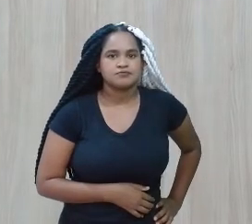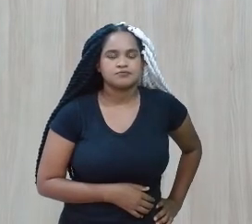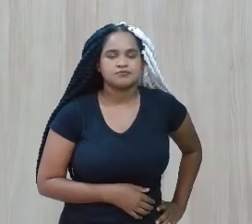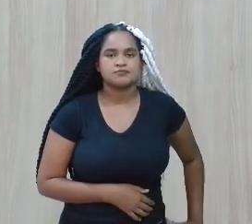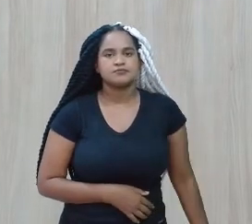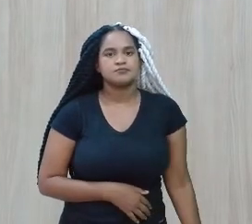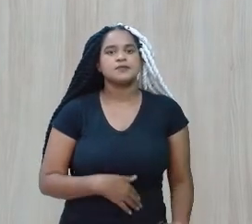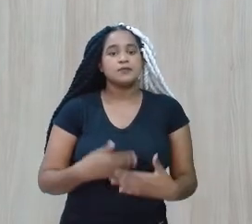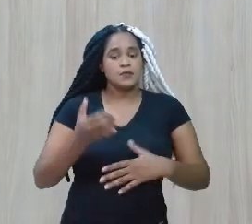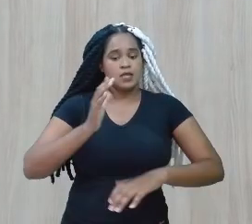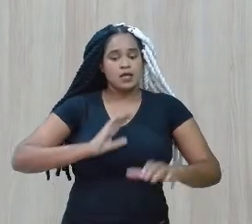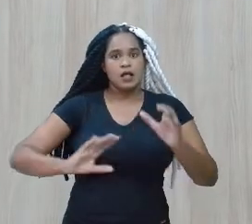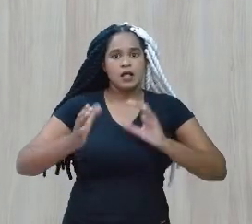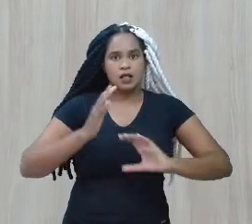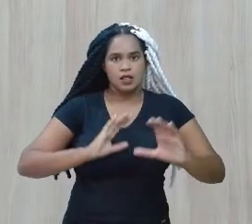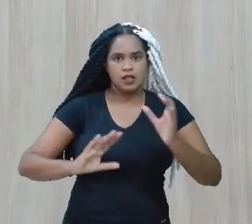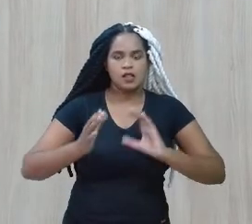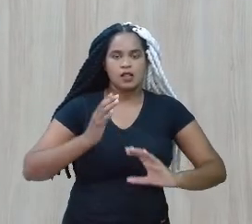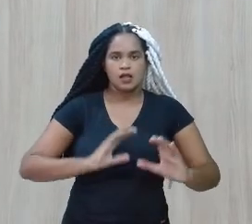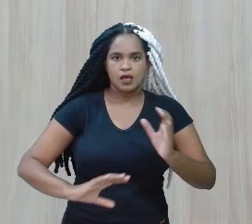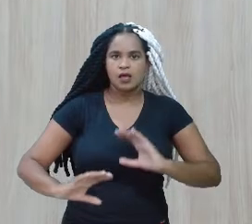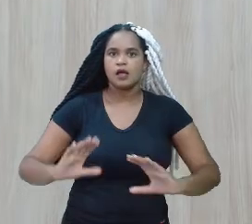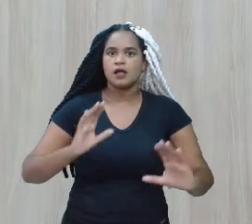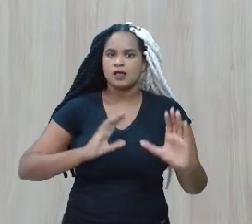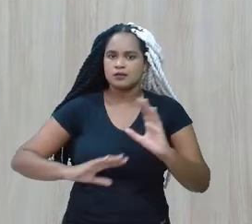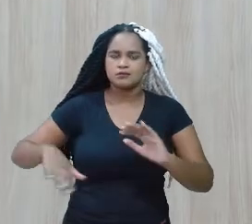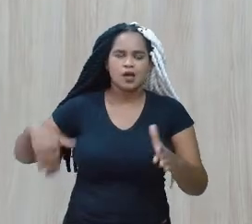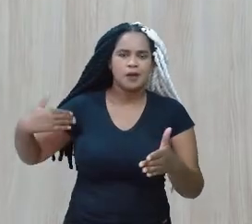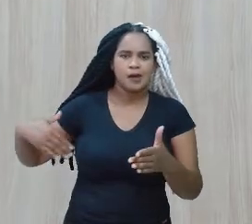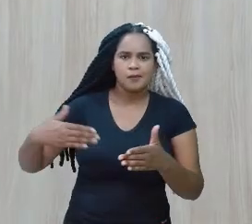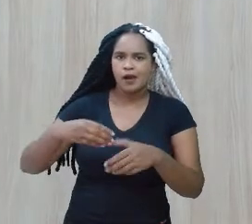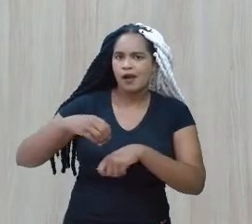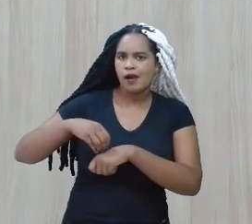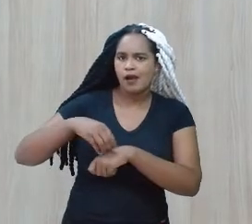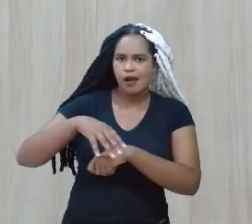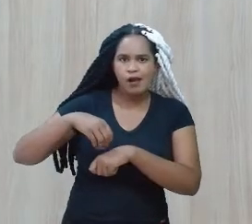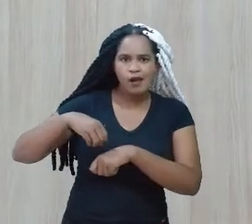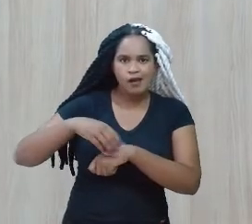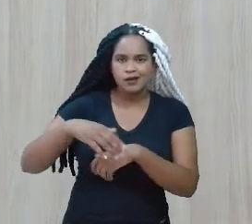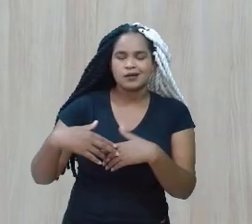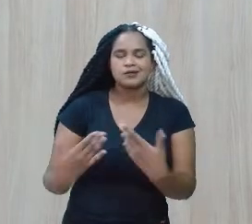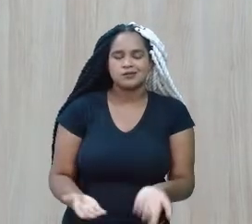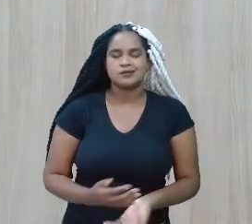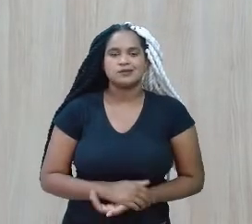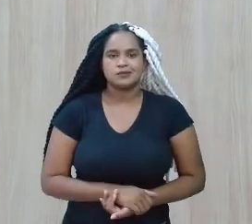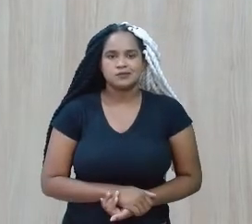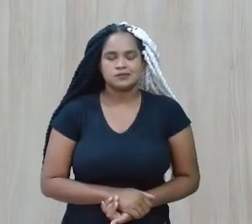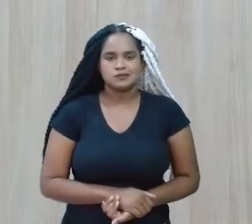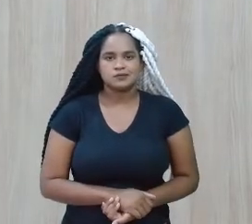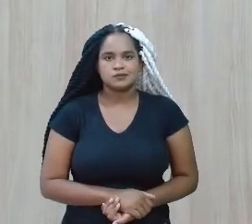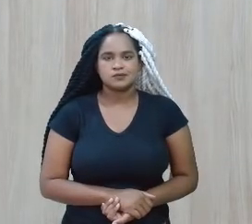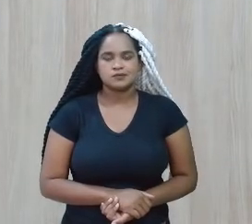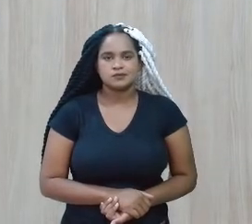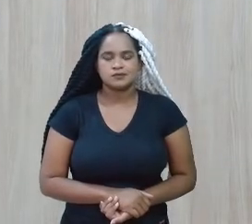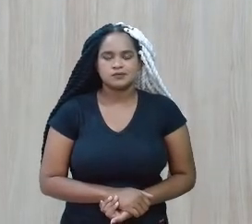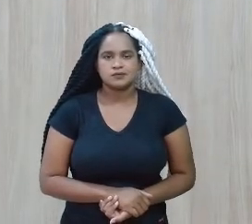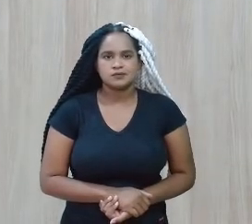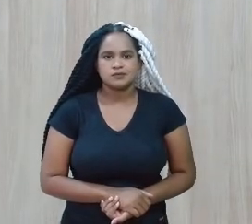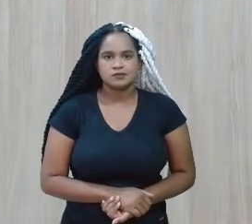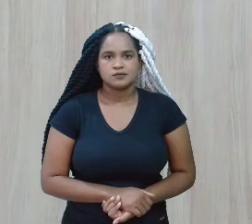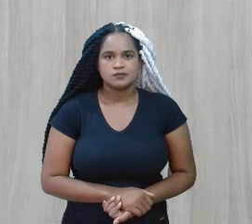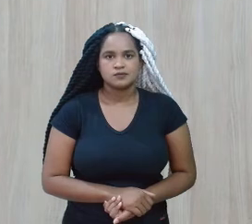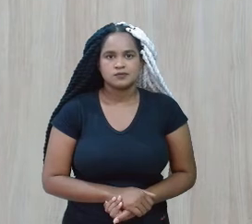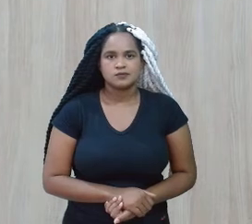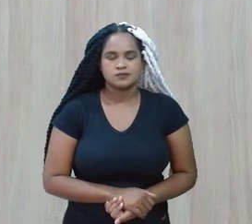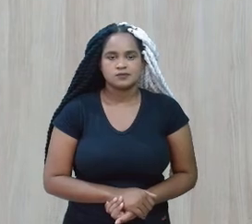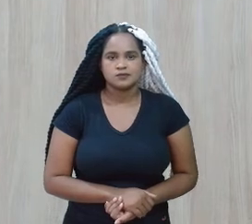de tal lenda que é contada ao longo dos anos, do tempo, né? Foi contada de geração em geração. E há